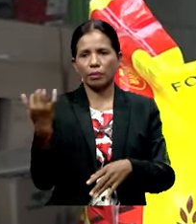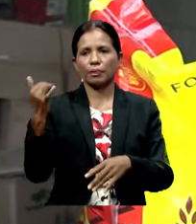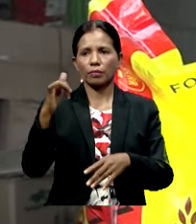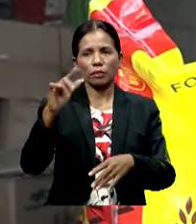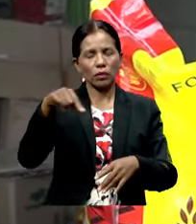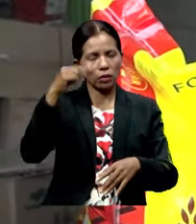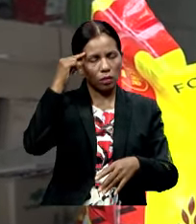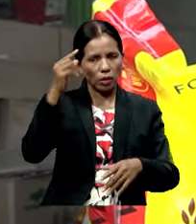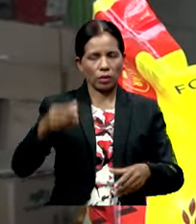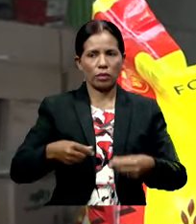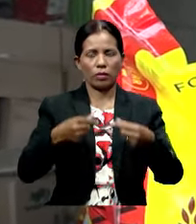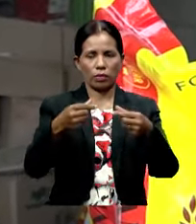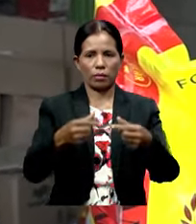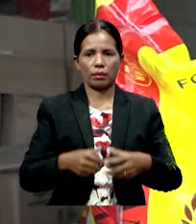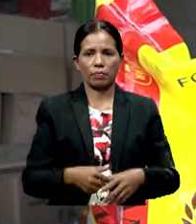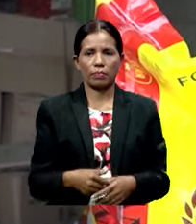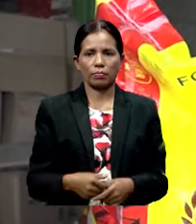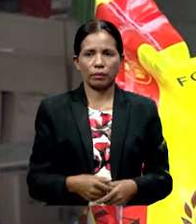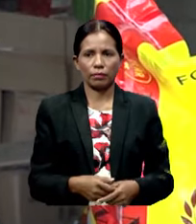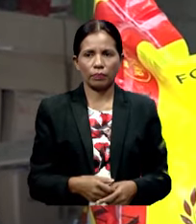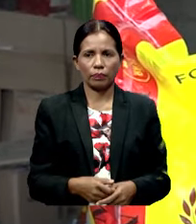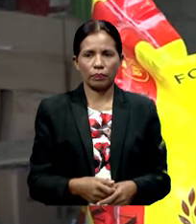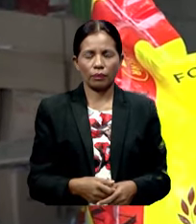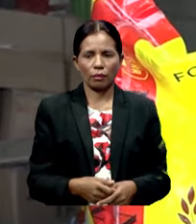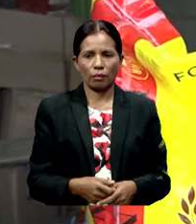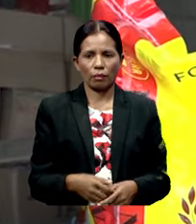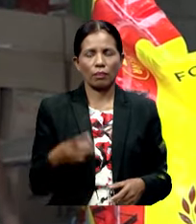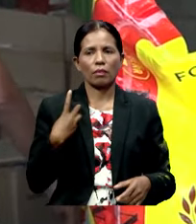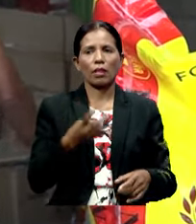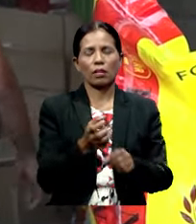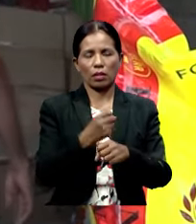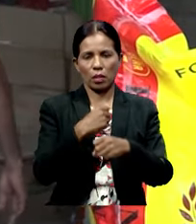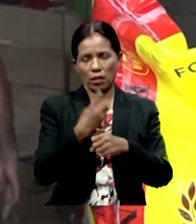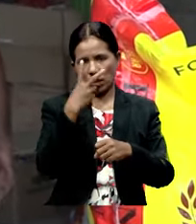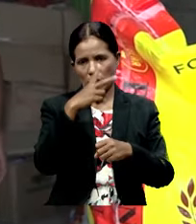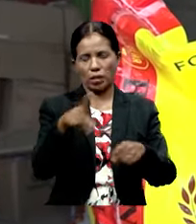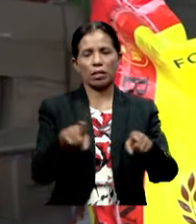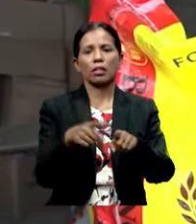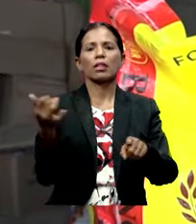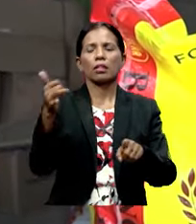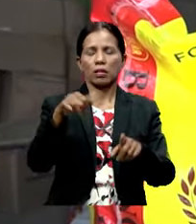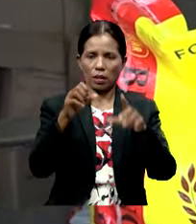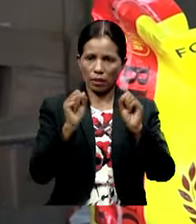governo subsidio né ita se halo atuação sira nessa ne presira